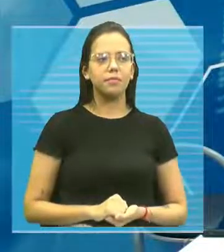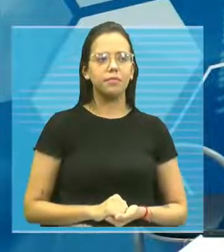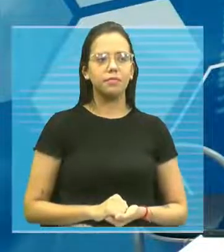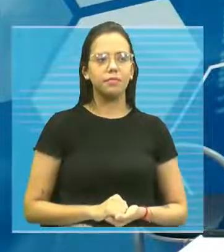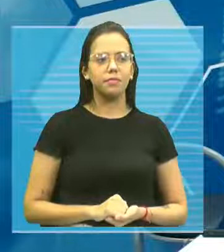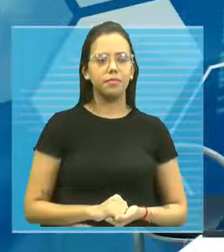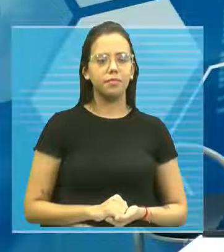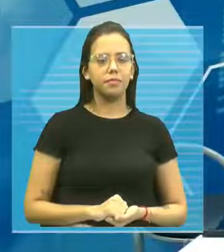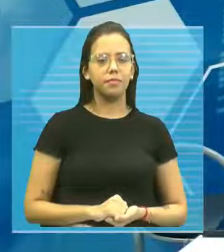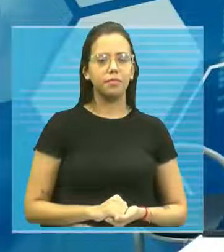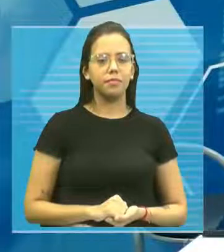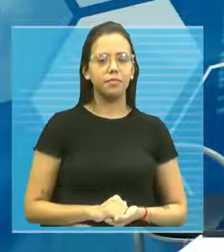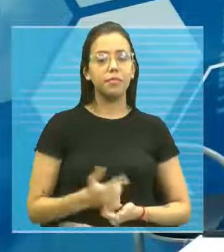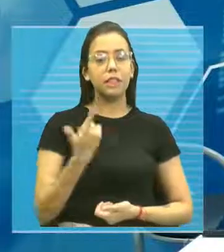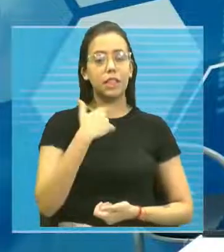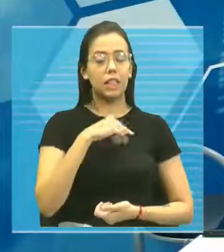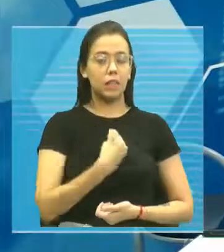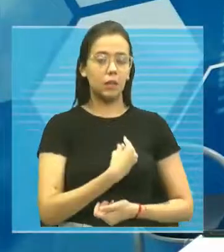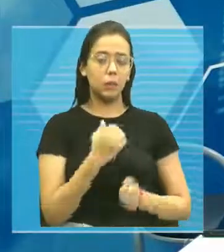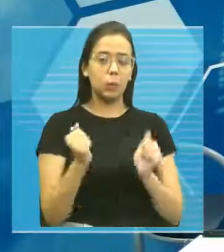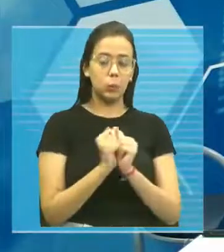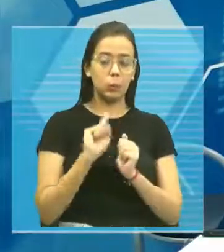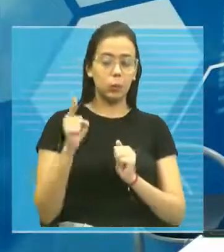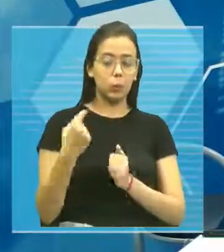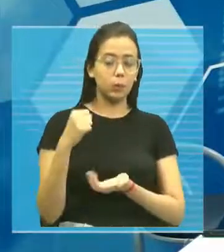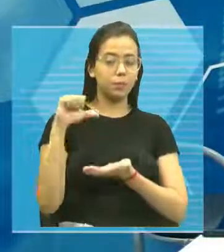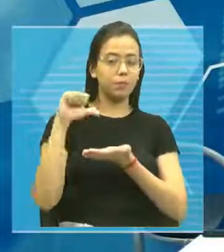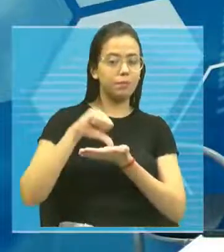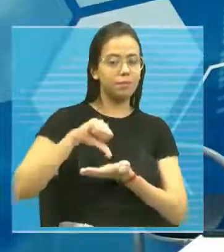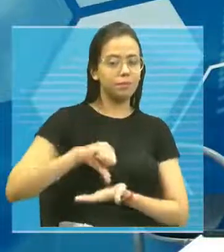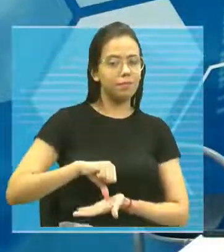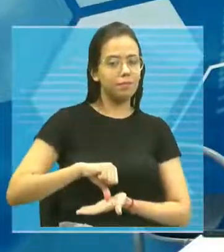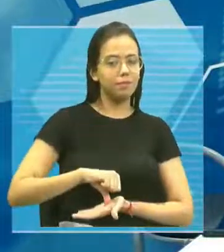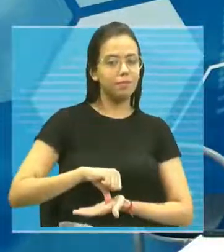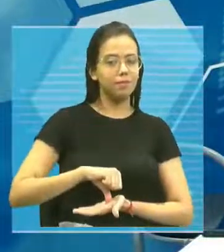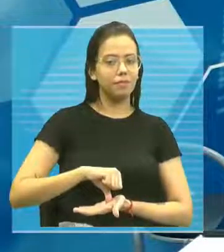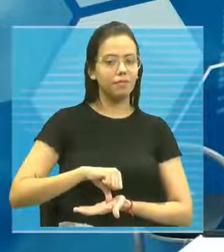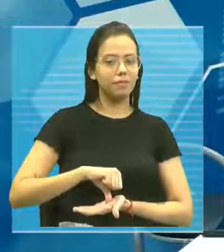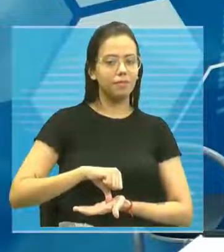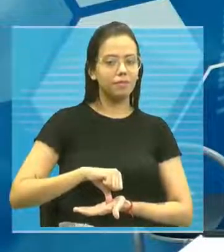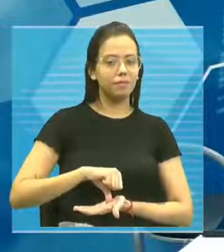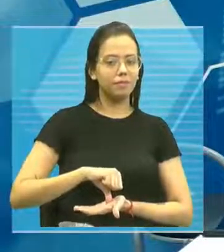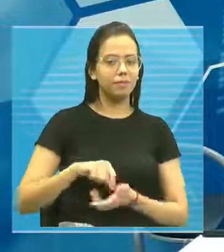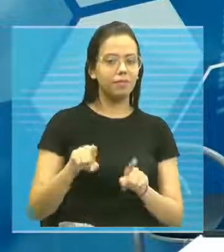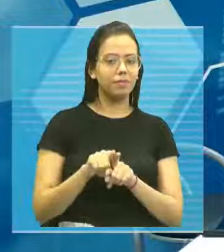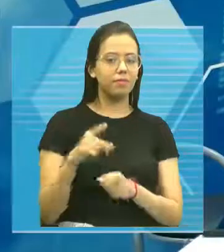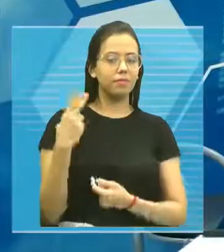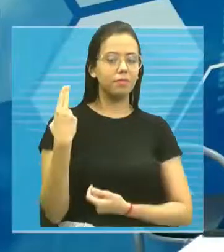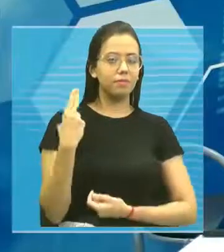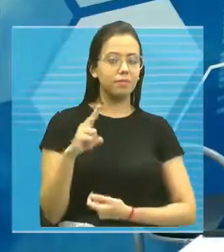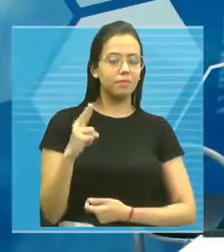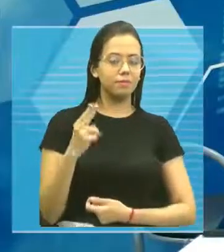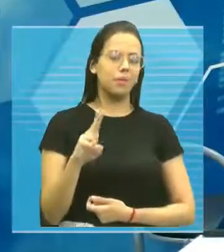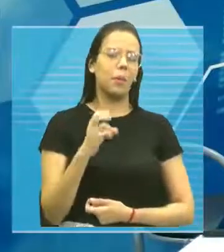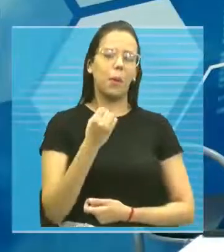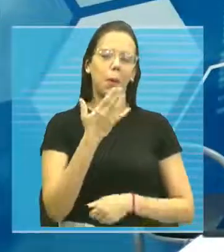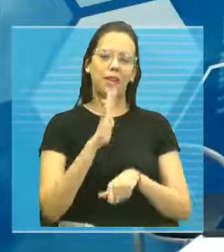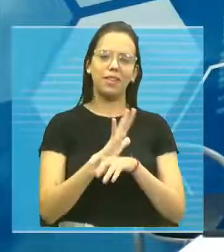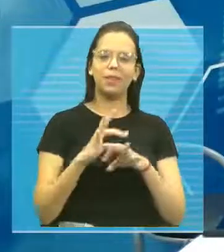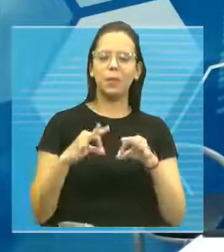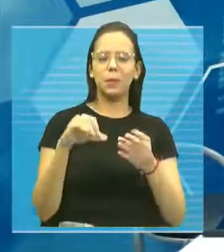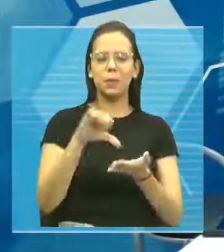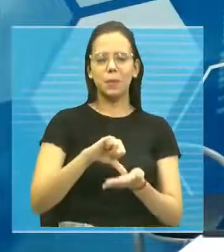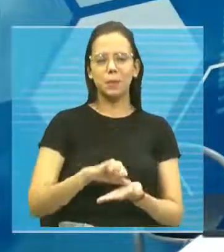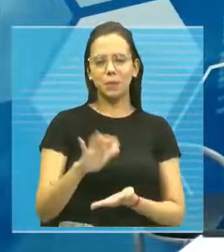anterior tentar presente conosco Isaías Coelho é Jorge Uruçu ir um Boa tarde a